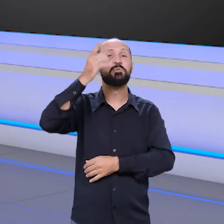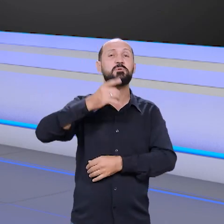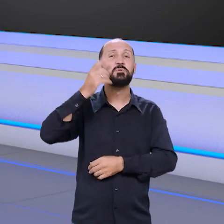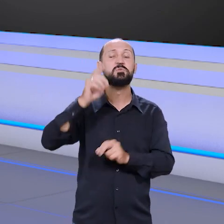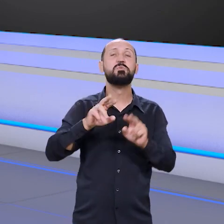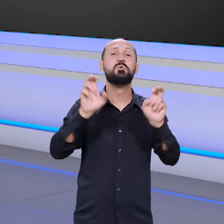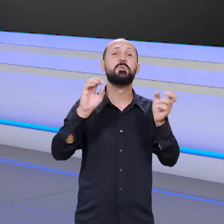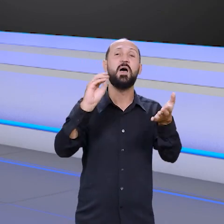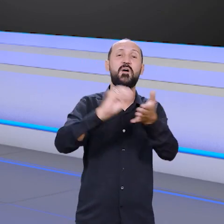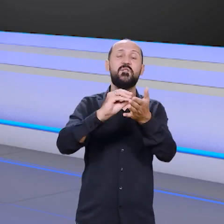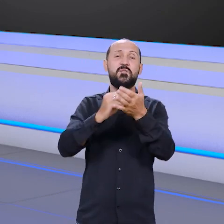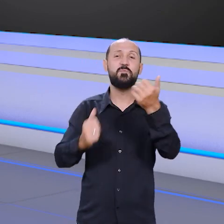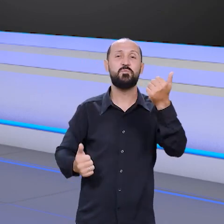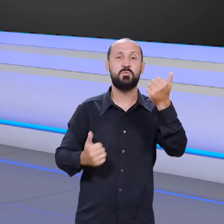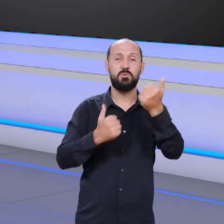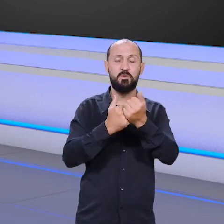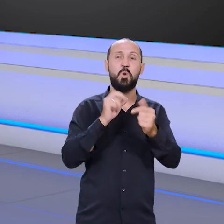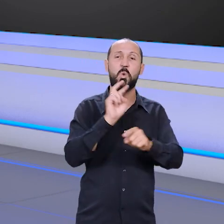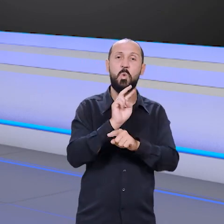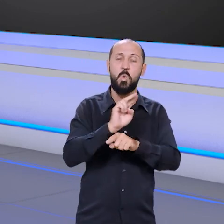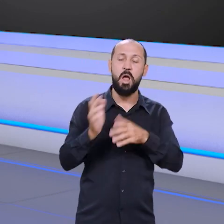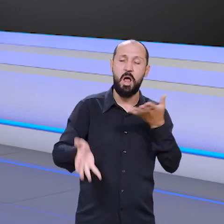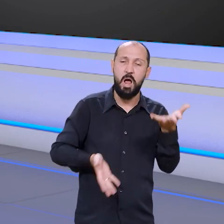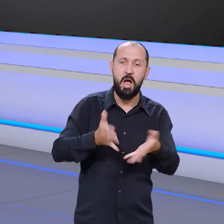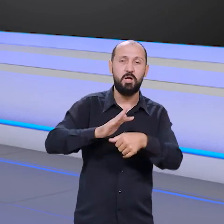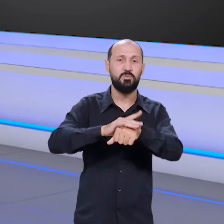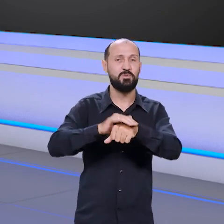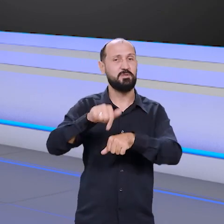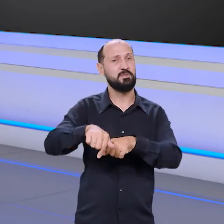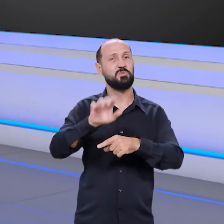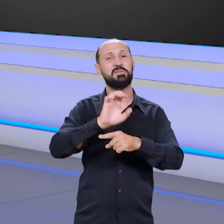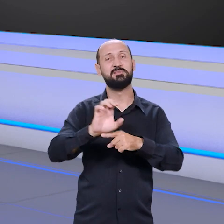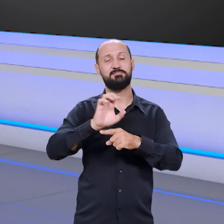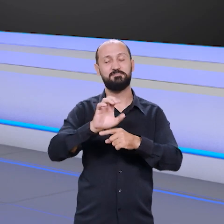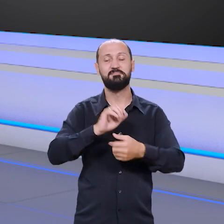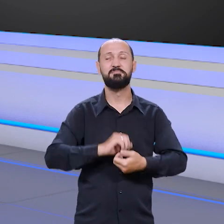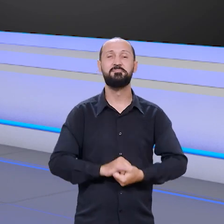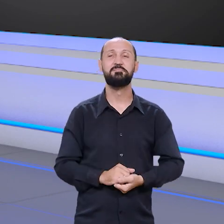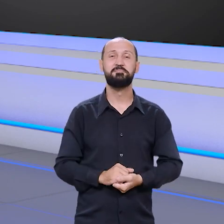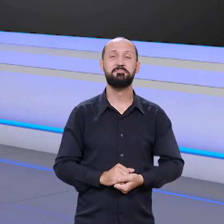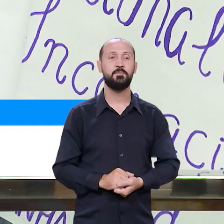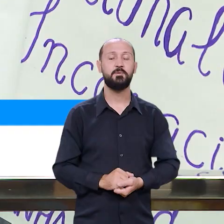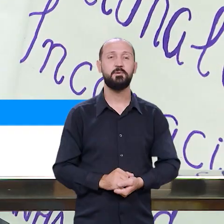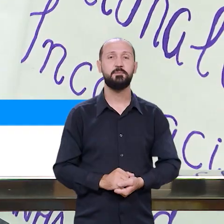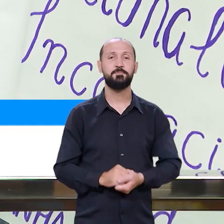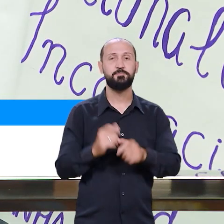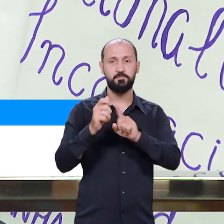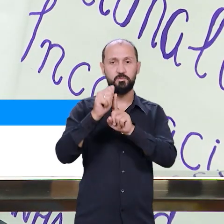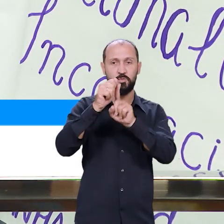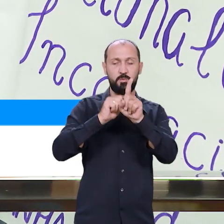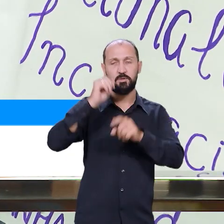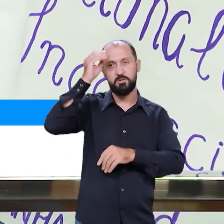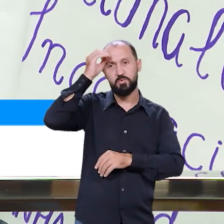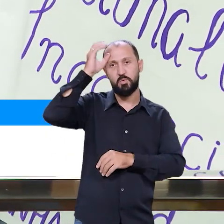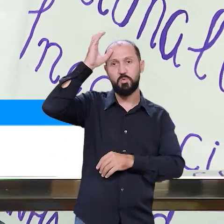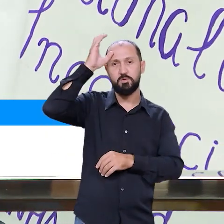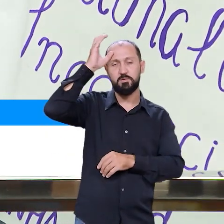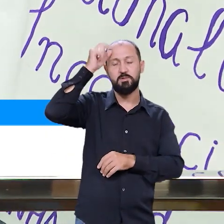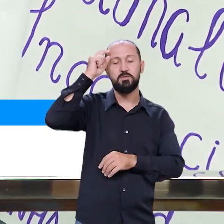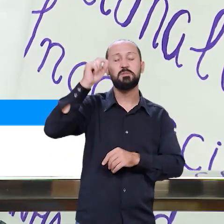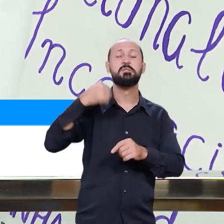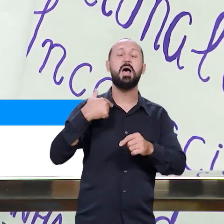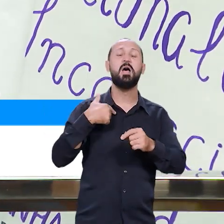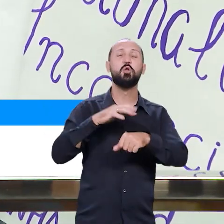e os parlamentares sobre a falta de apoio ao tratamento da doença no estado. No mês de conscientização